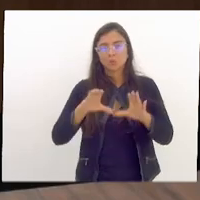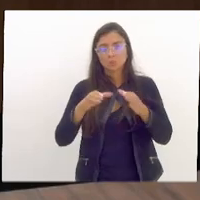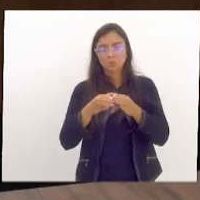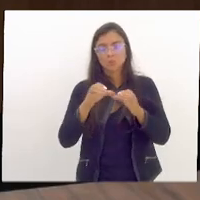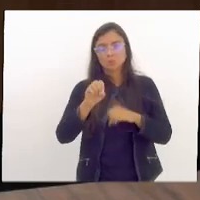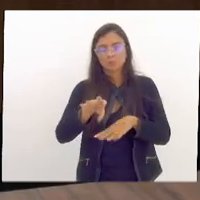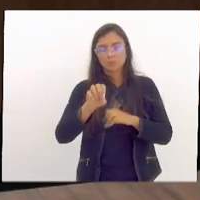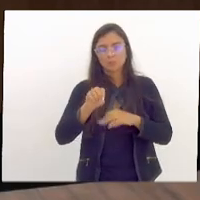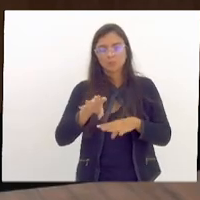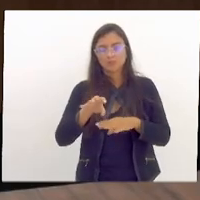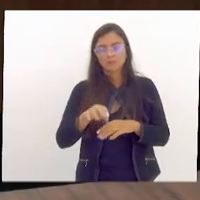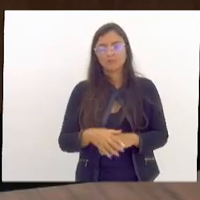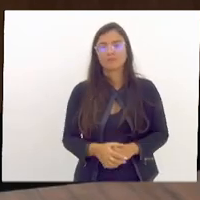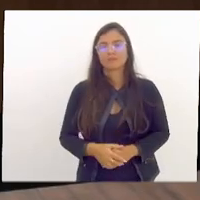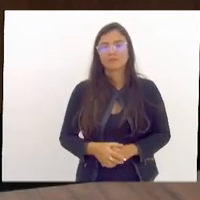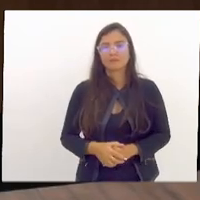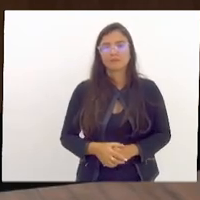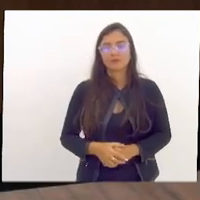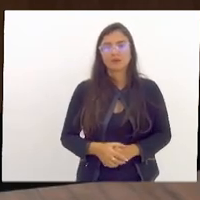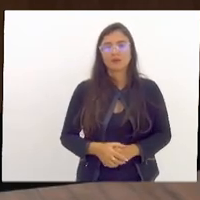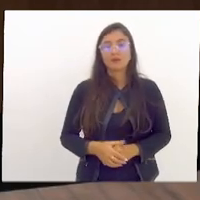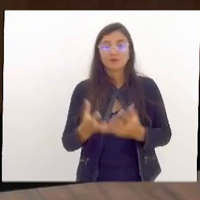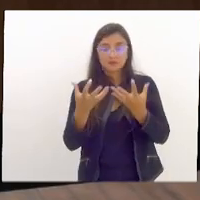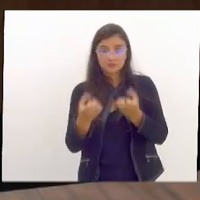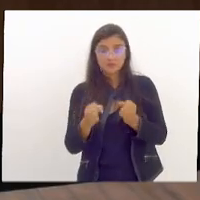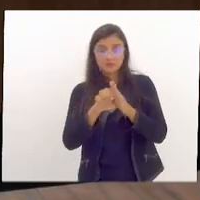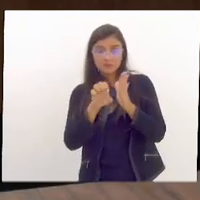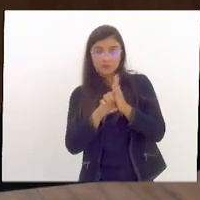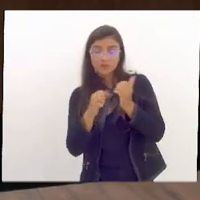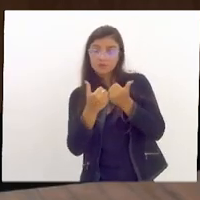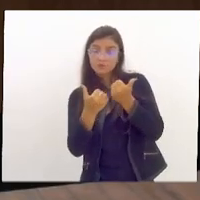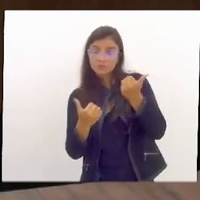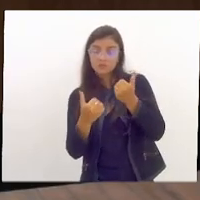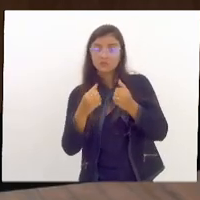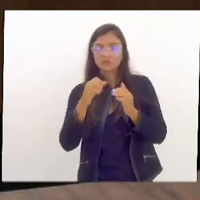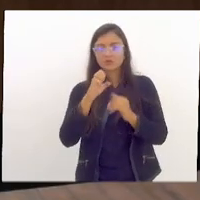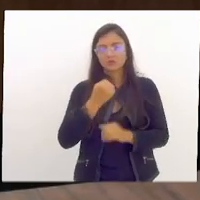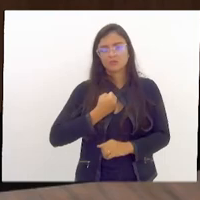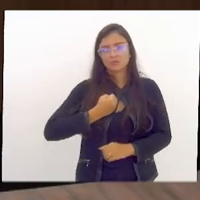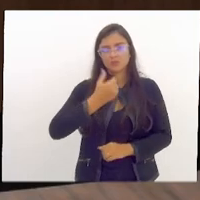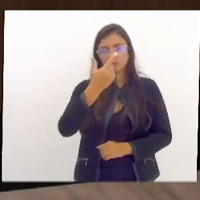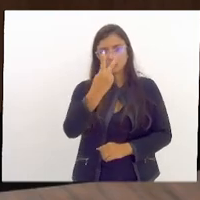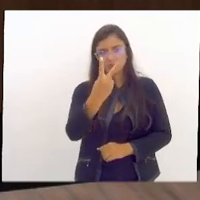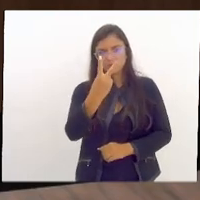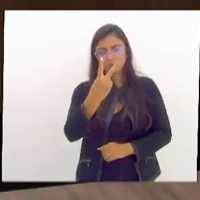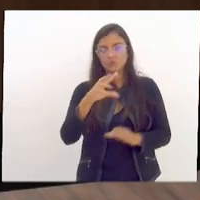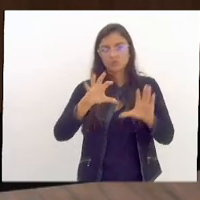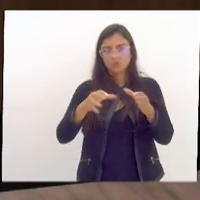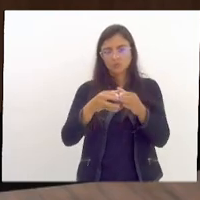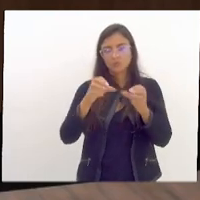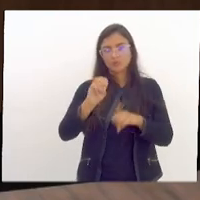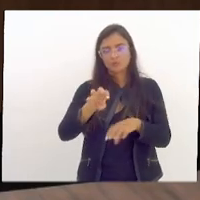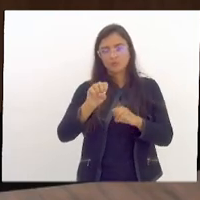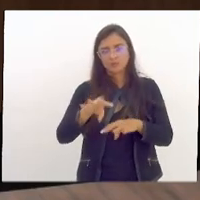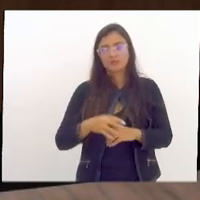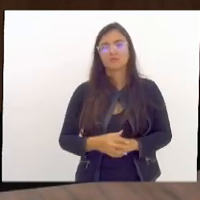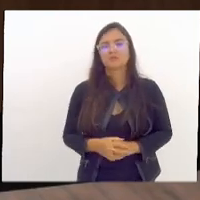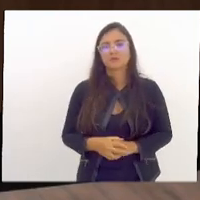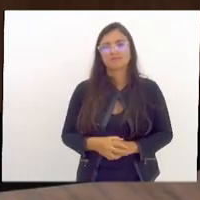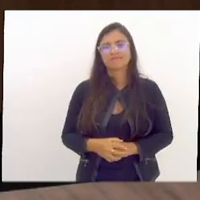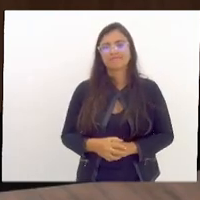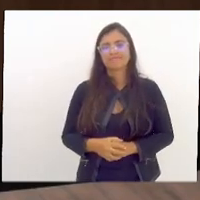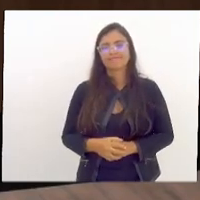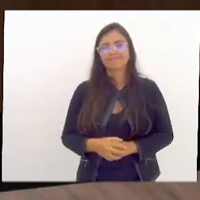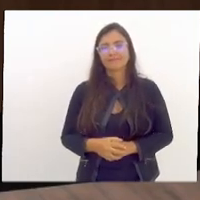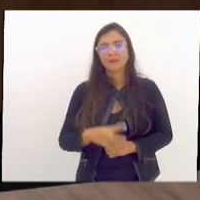Educação. Favorável com subemenda à emenda número 2 da Comissão de Educação.